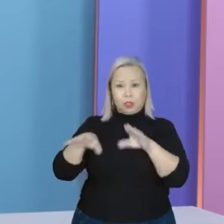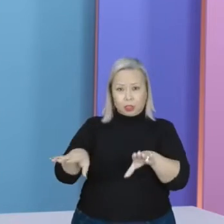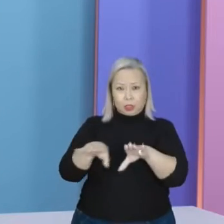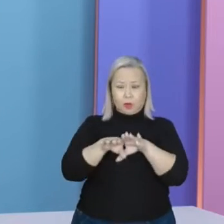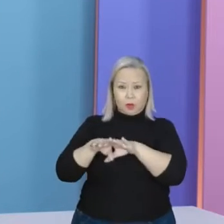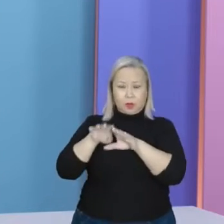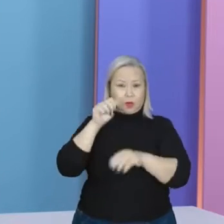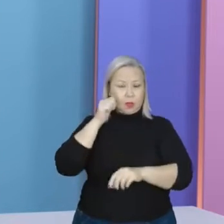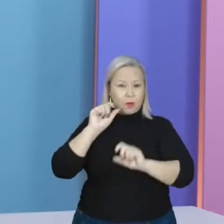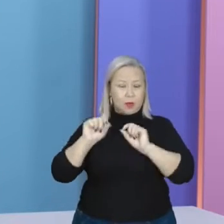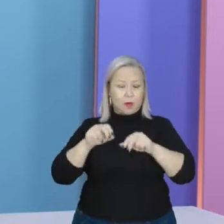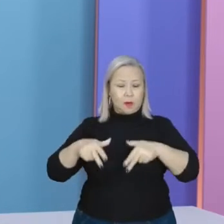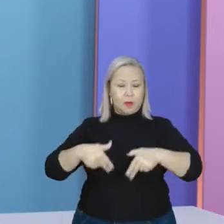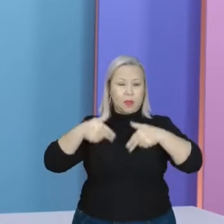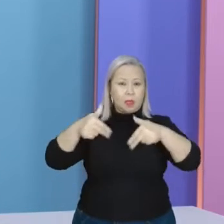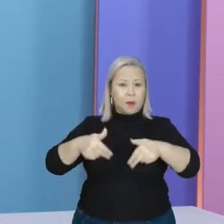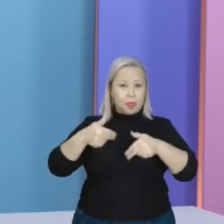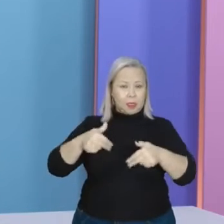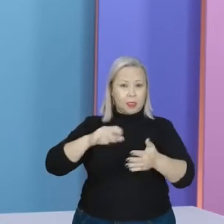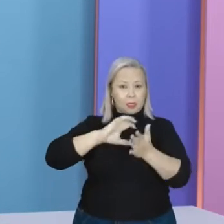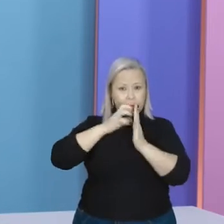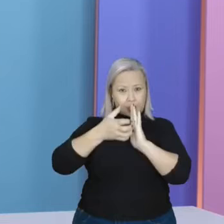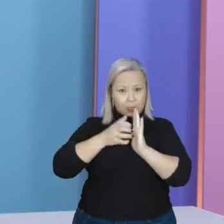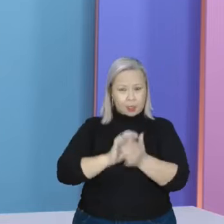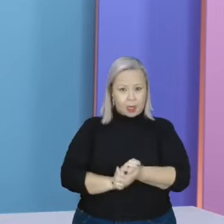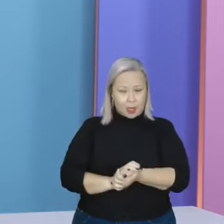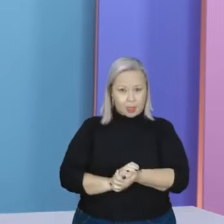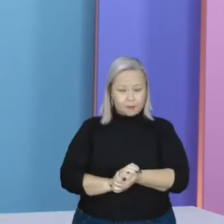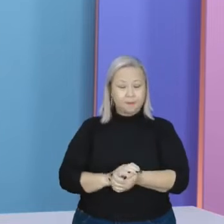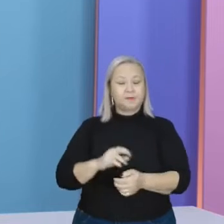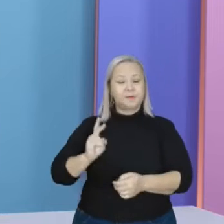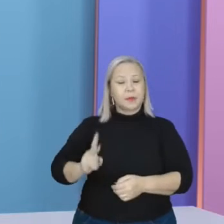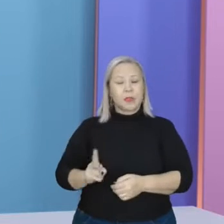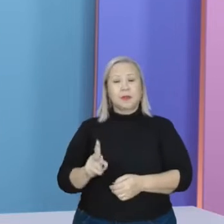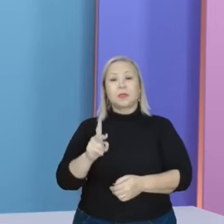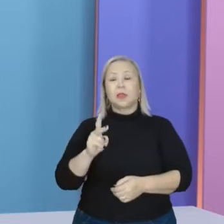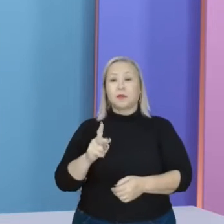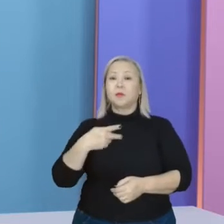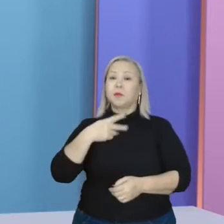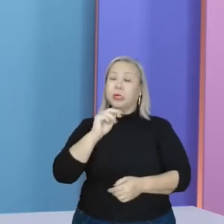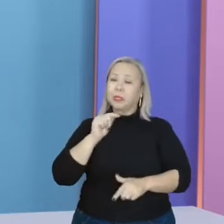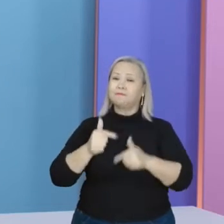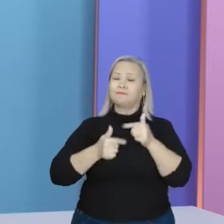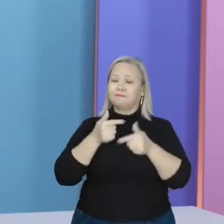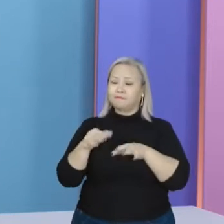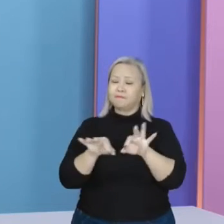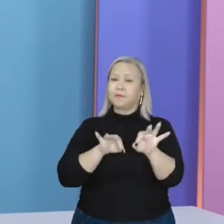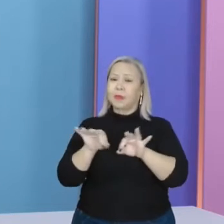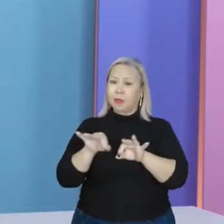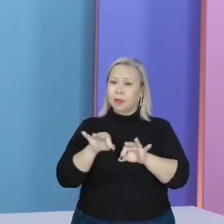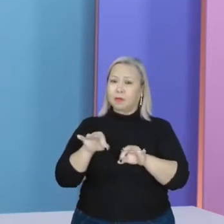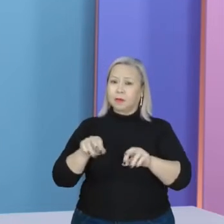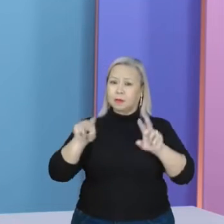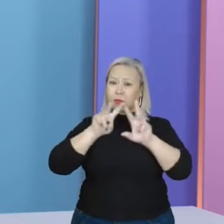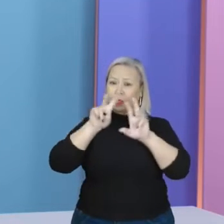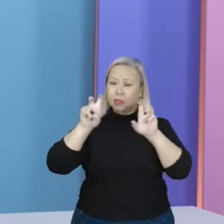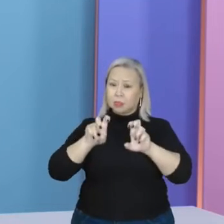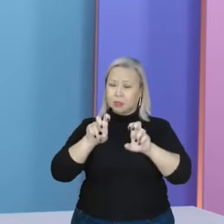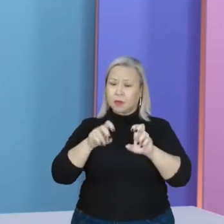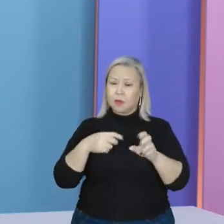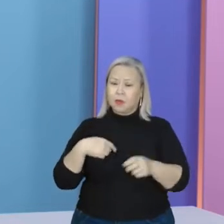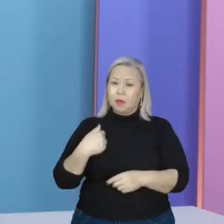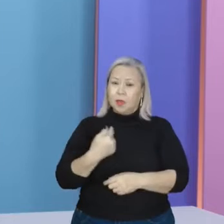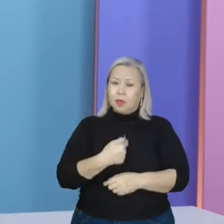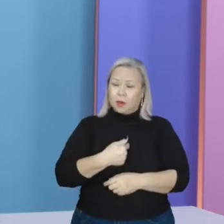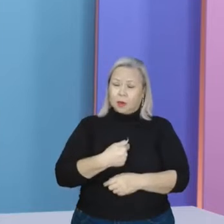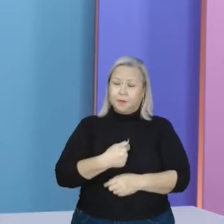da militância partidária, e isso é algo que o PT sempre trabalhou, a gente viu, enfim, claro que a gente